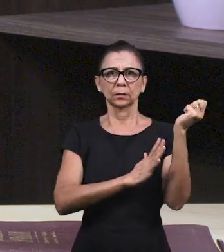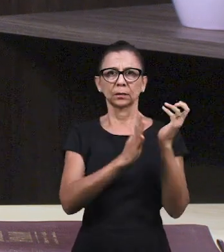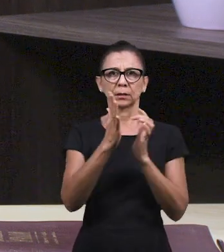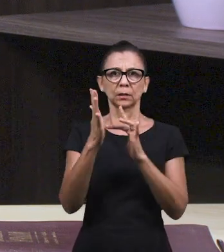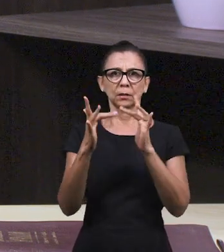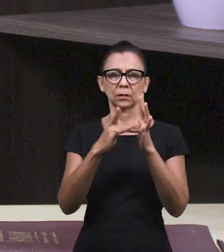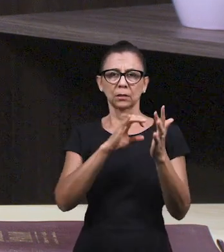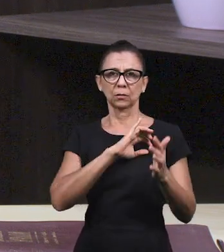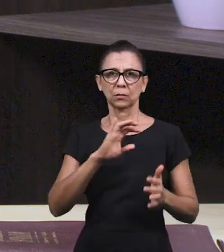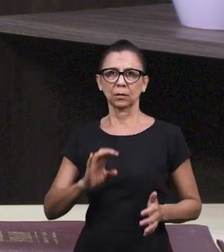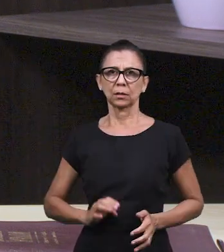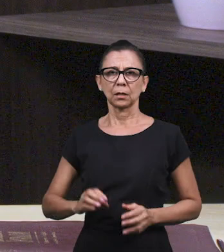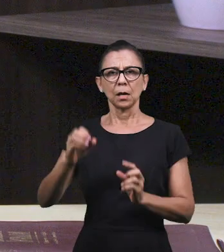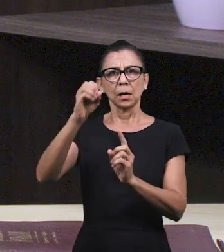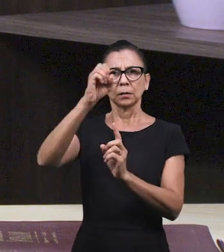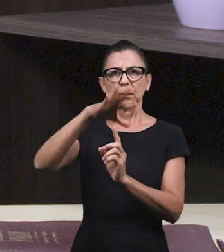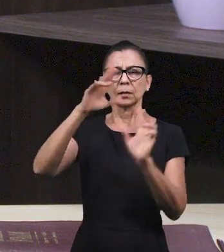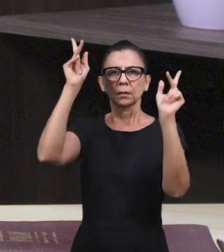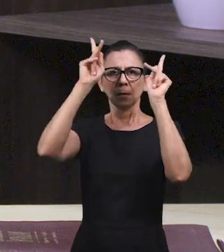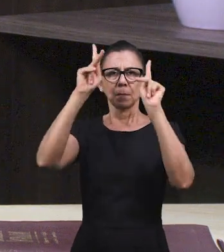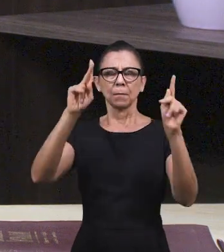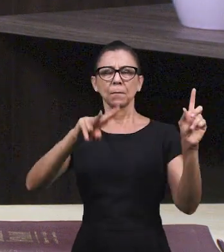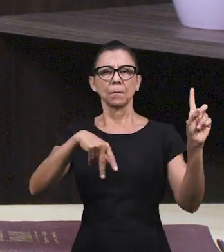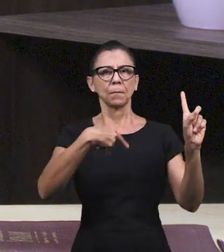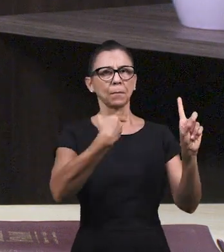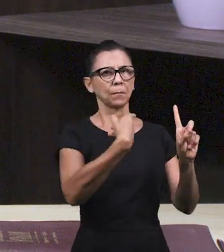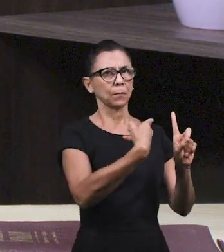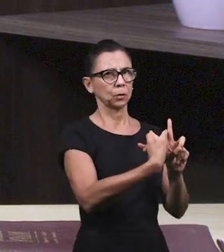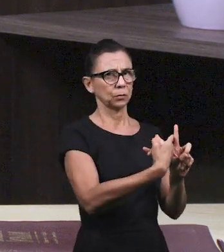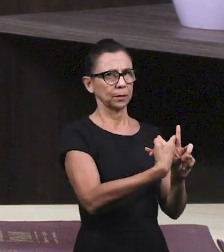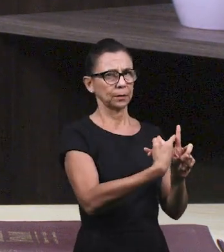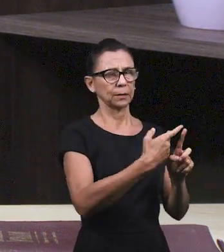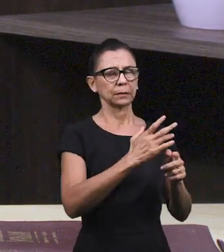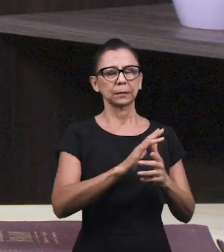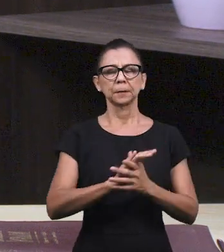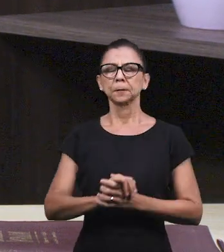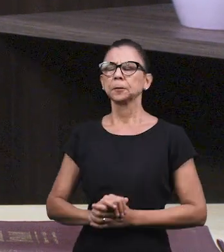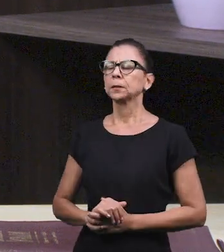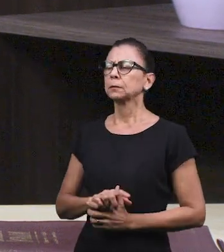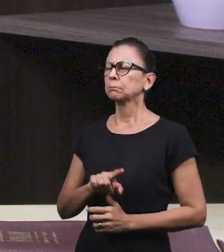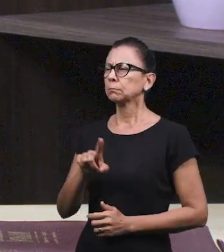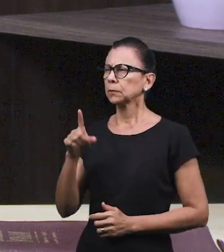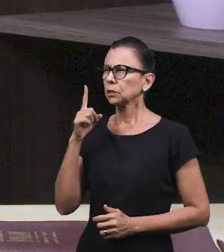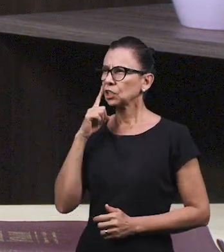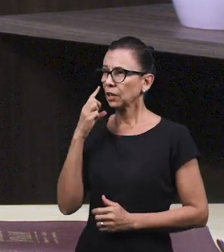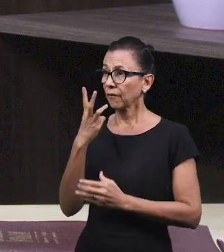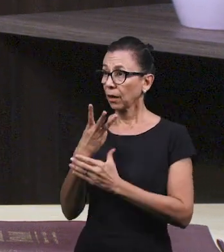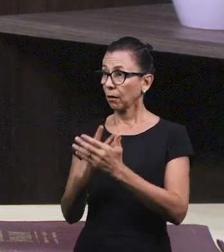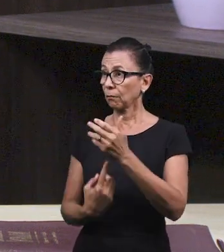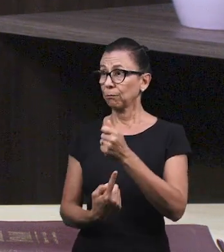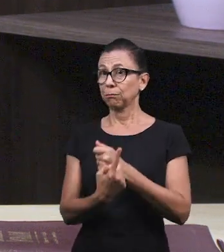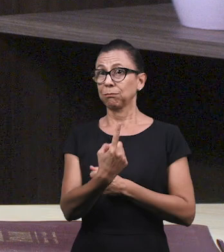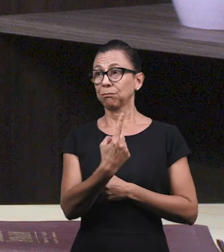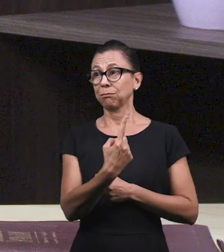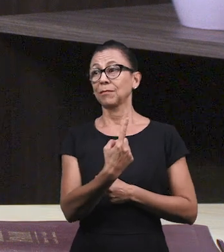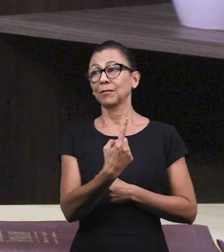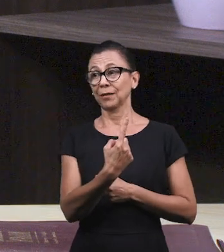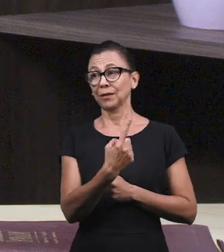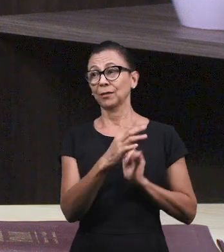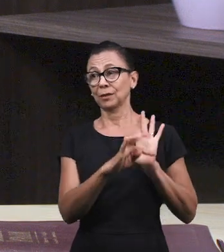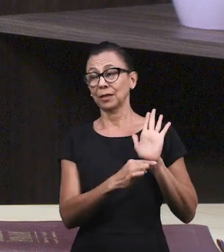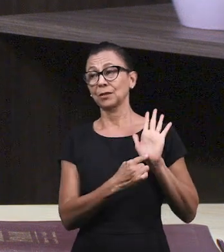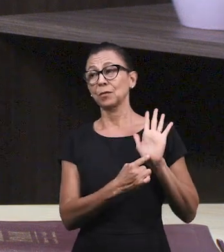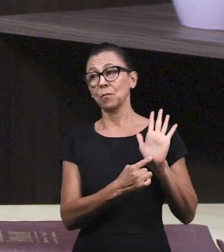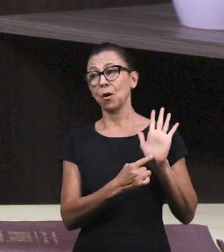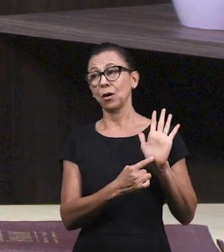graça e paz vos sejam multiplicadas. Alexandre, a gente já vê a Trindade logo de cara nesse texto,